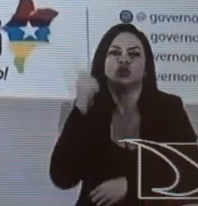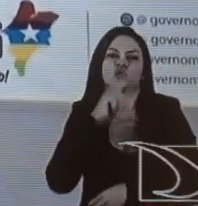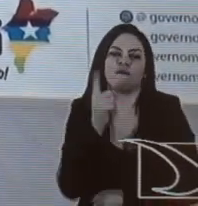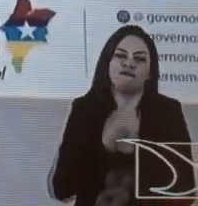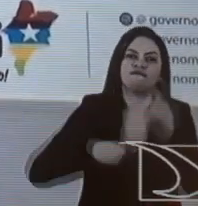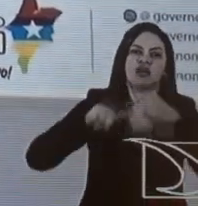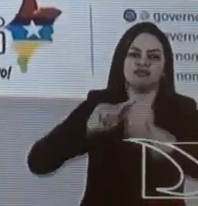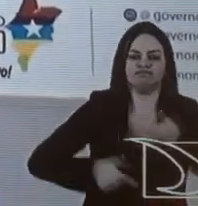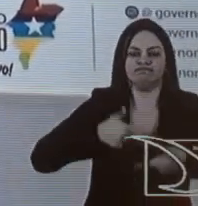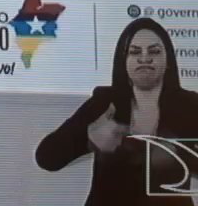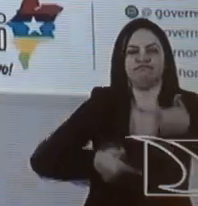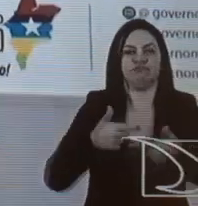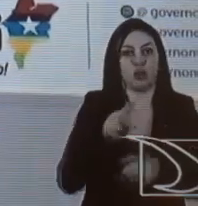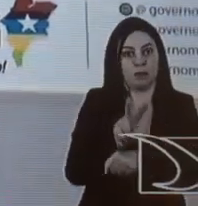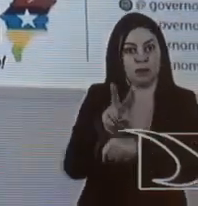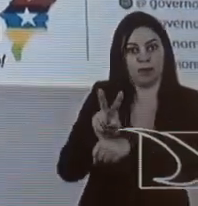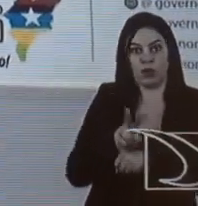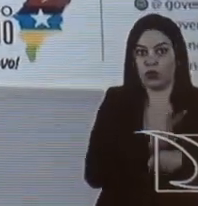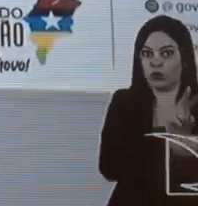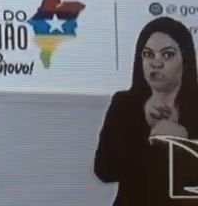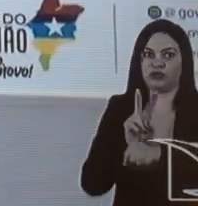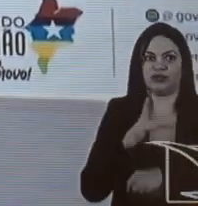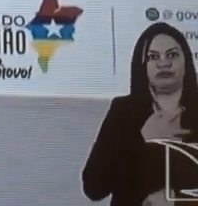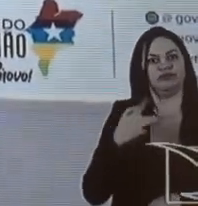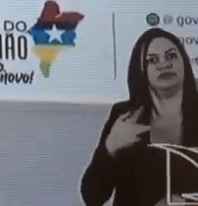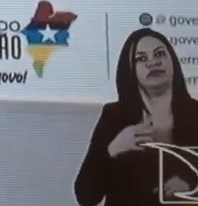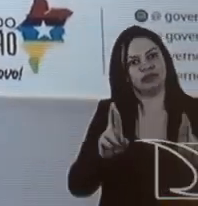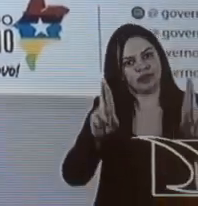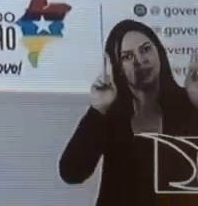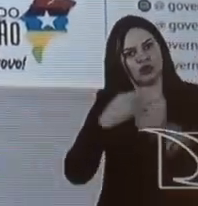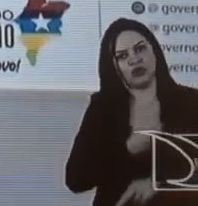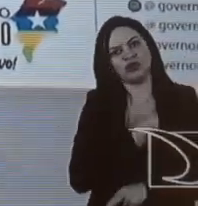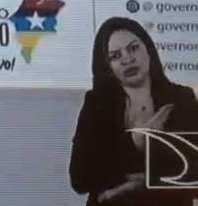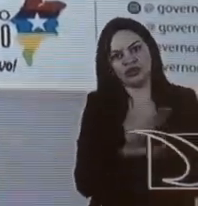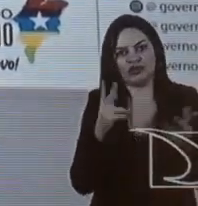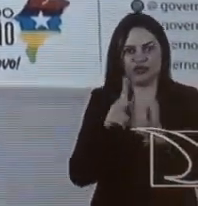luta para a proteção da saúde e da vida da nossa população.